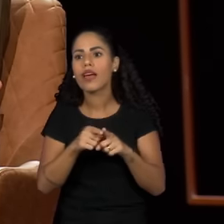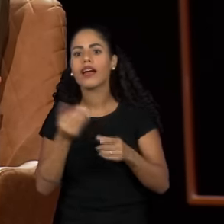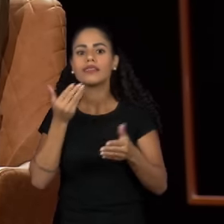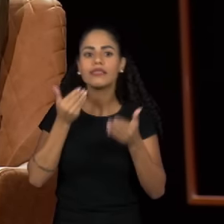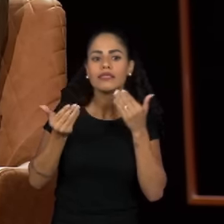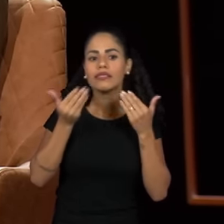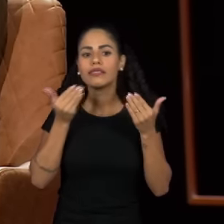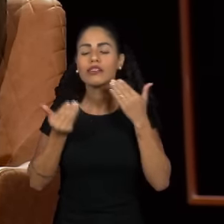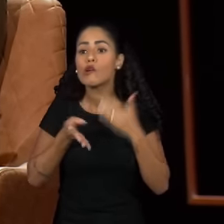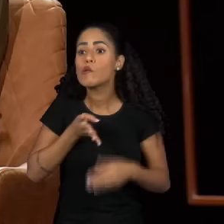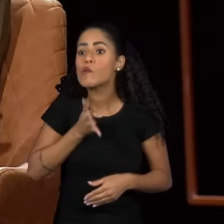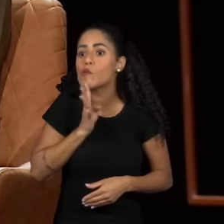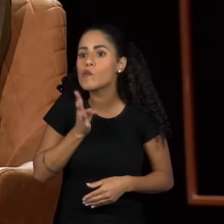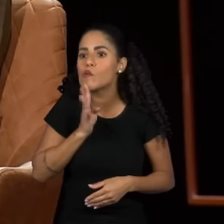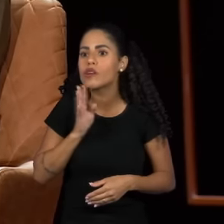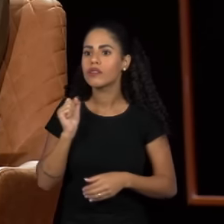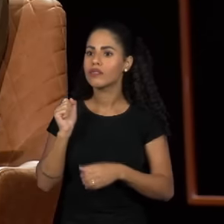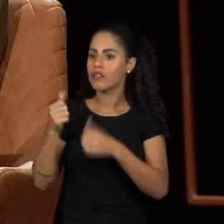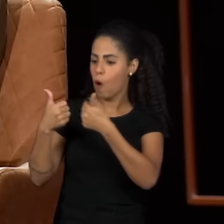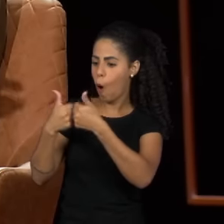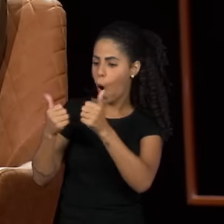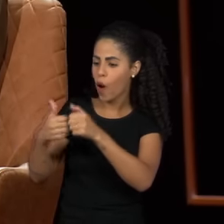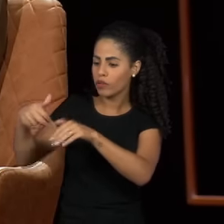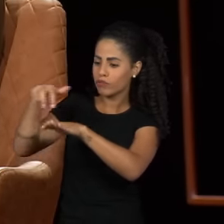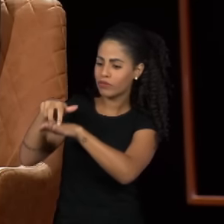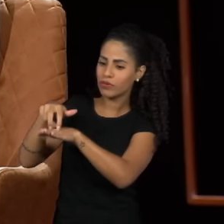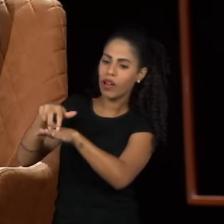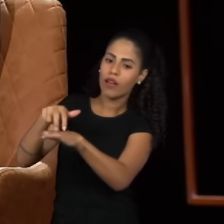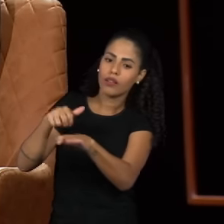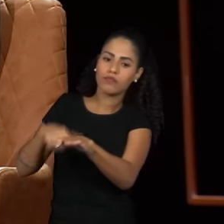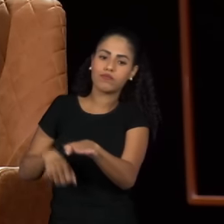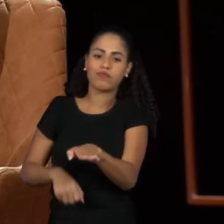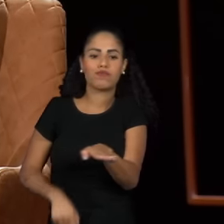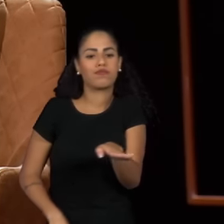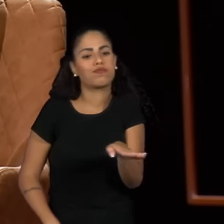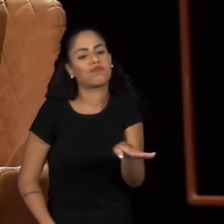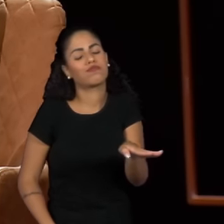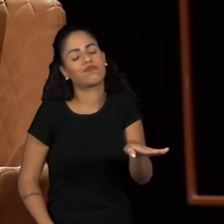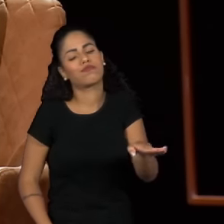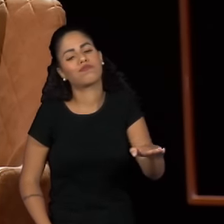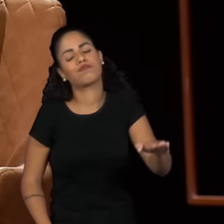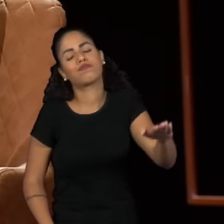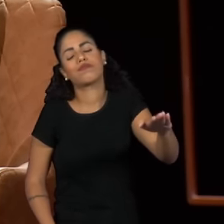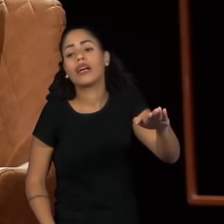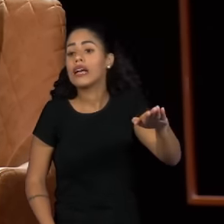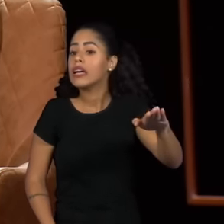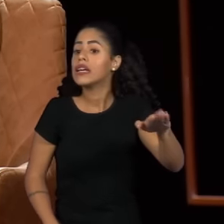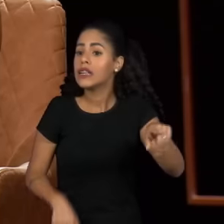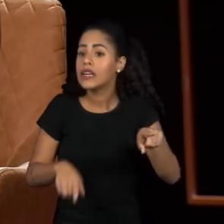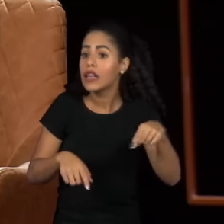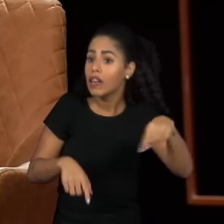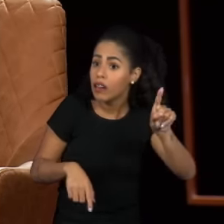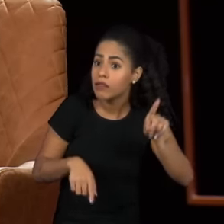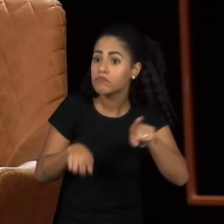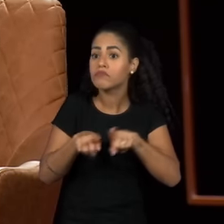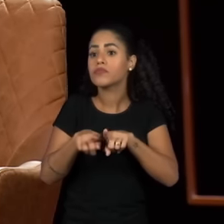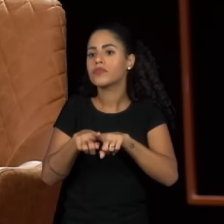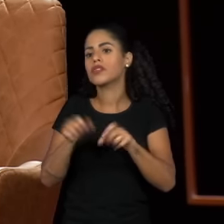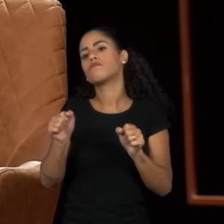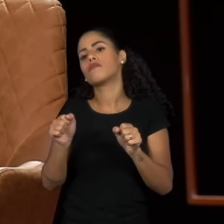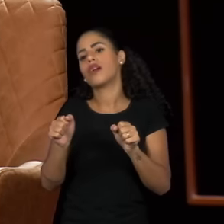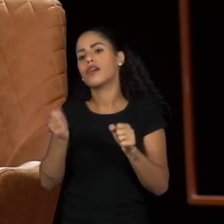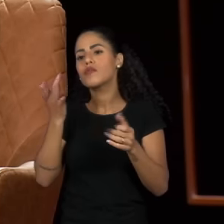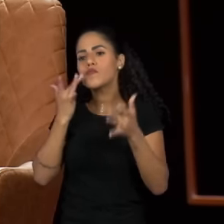Eu não conhecia, eu pegava um ônibus... Subi e descia, Rio, Petrópolis. Depois me apresentaram para a Casa das Artes